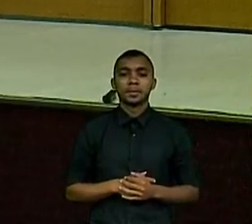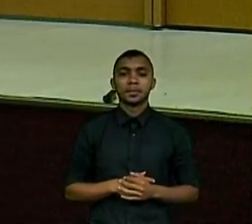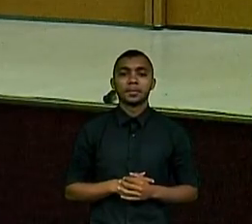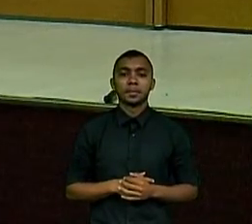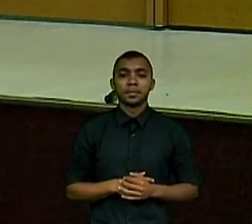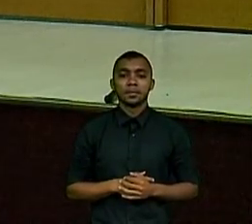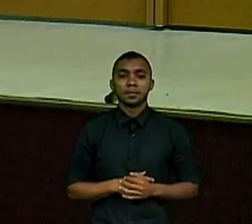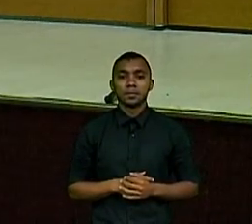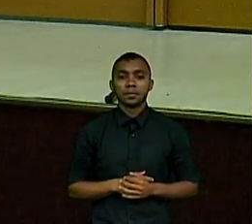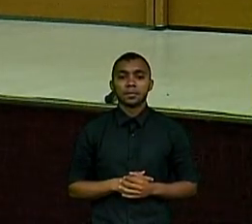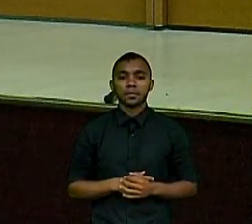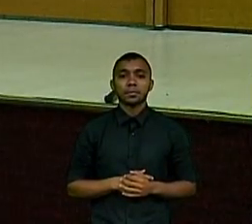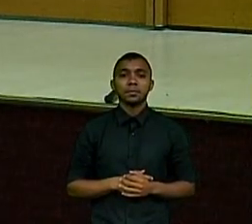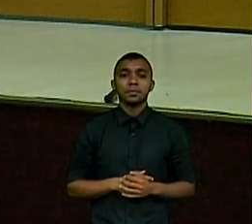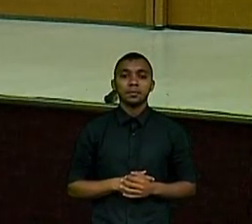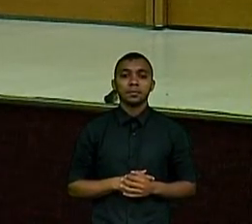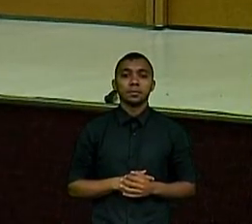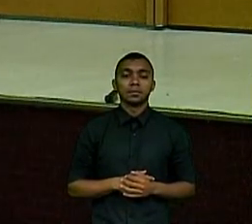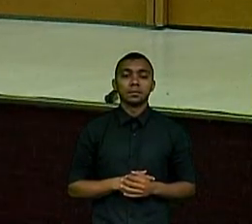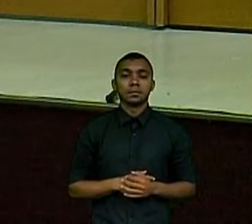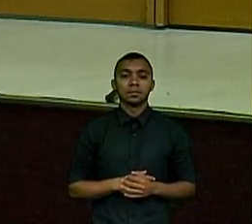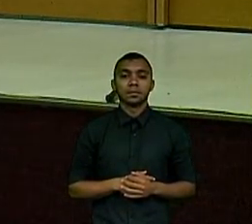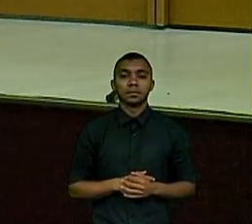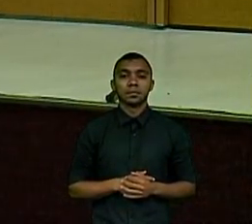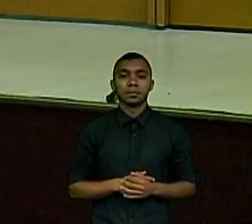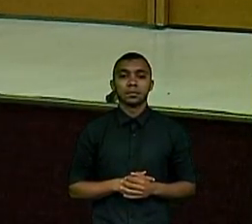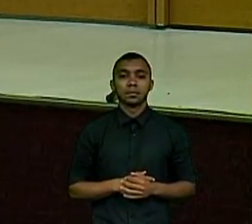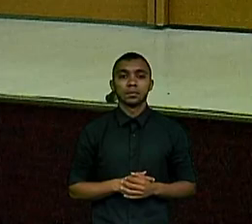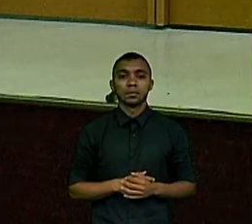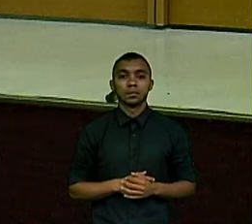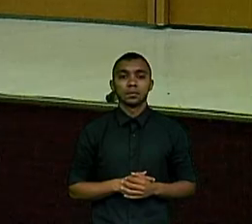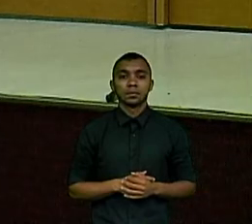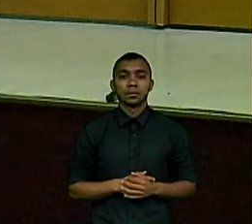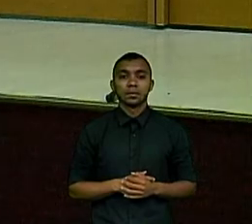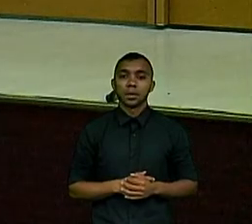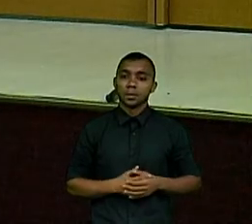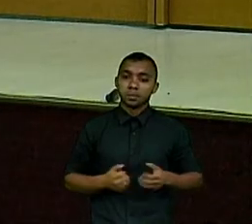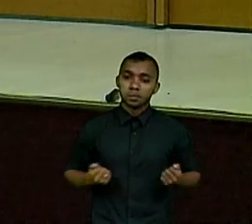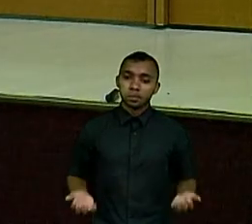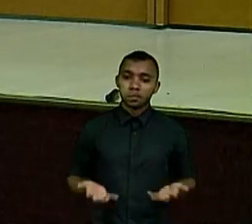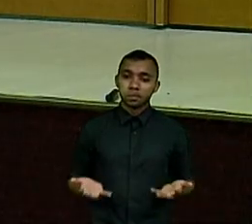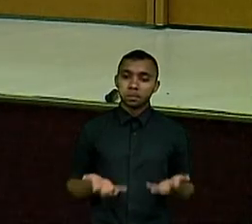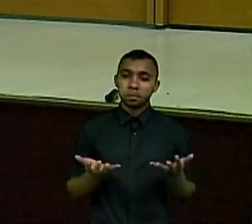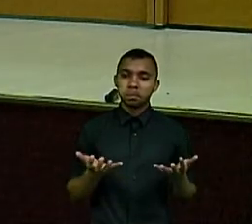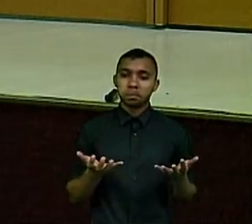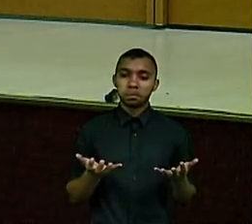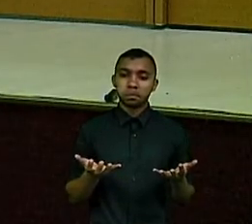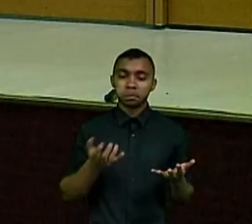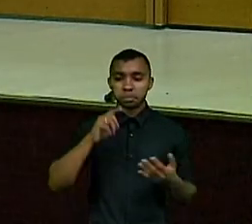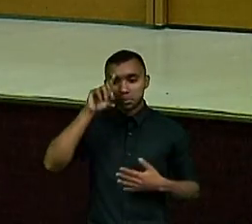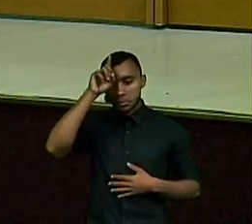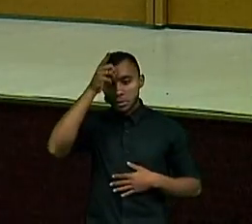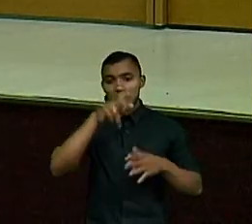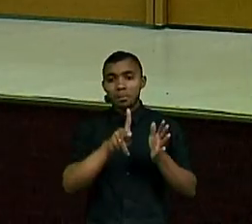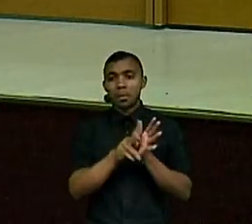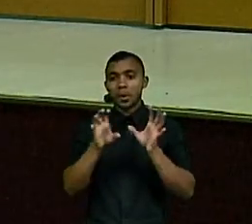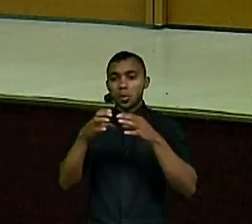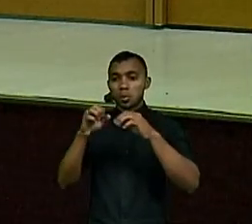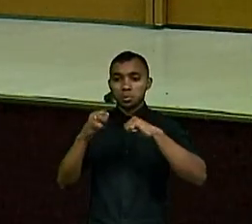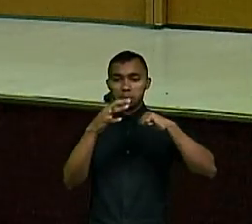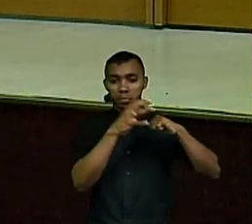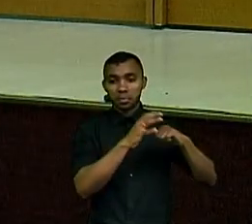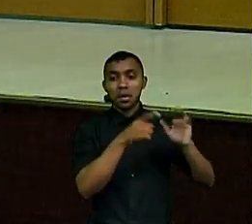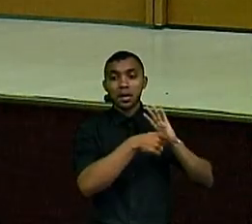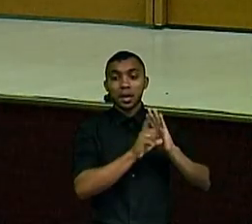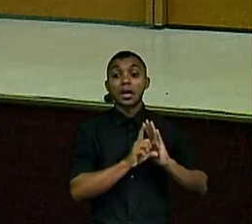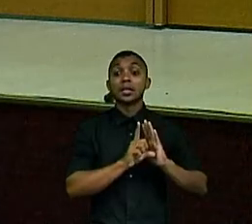Bora pegar aqui o primeiro o impulso renovador das ideias iluministas as ideias iluministas eram